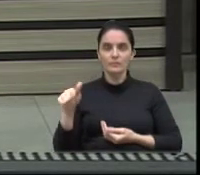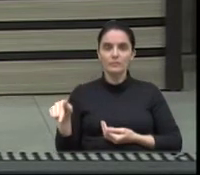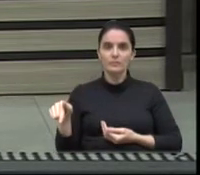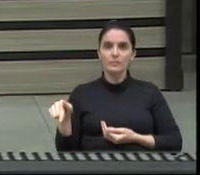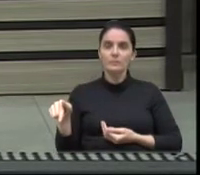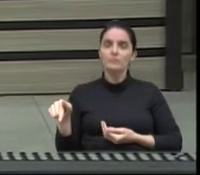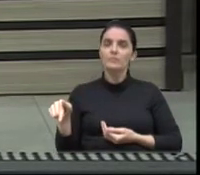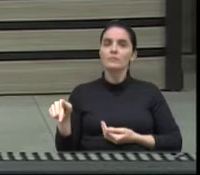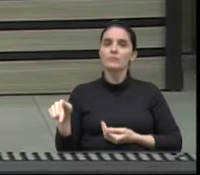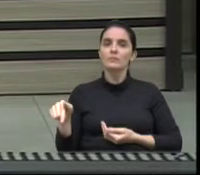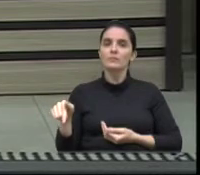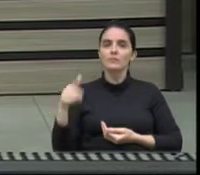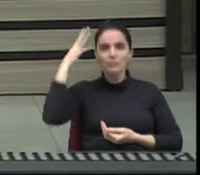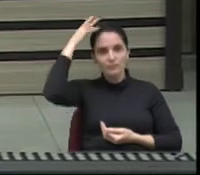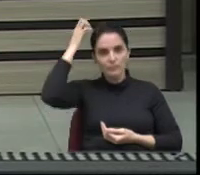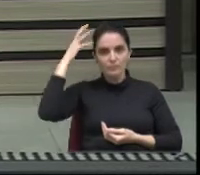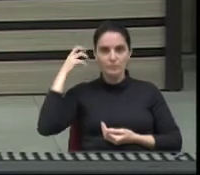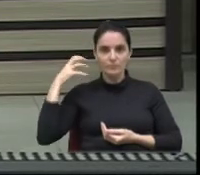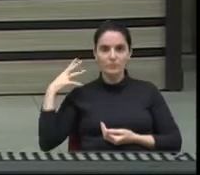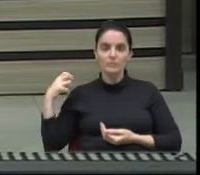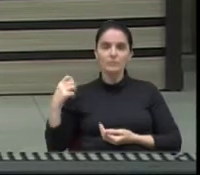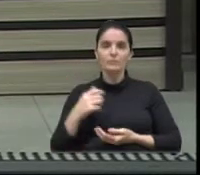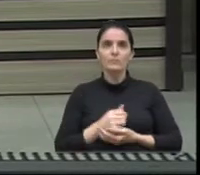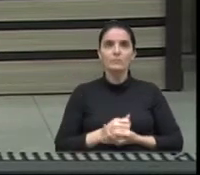307, Lu Bogo.